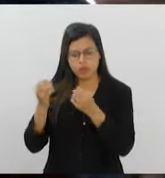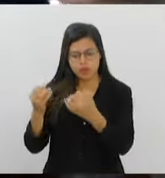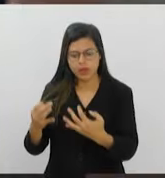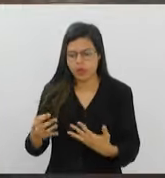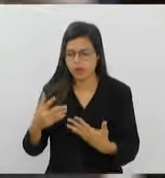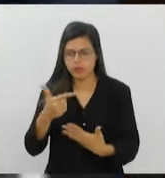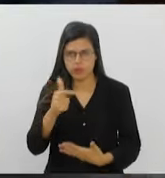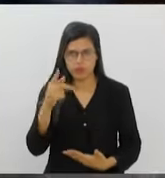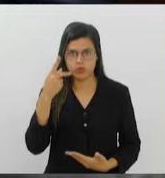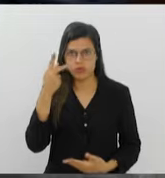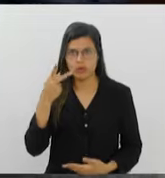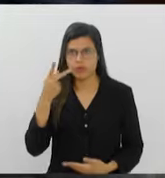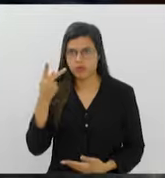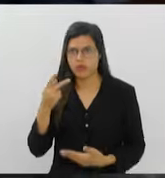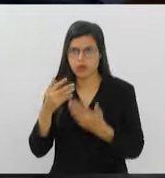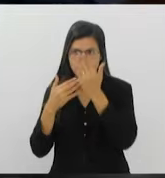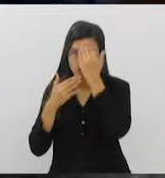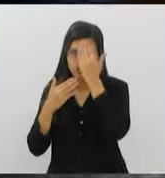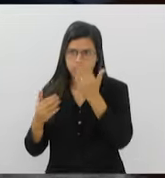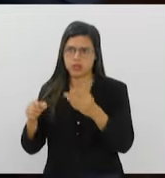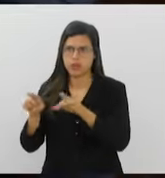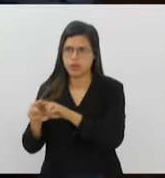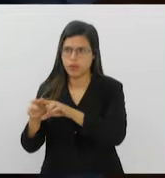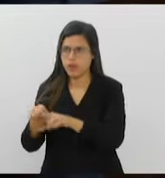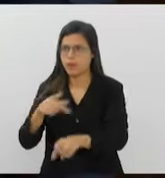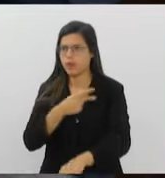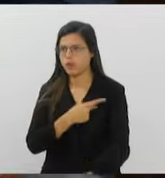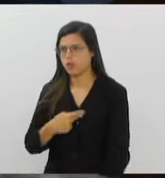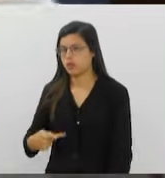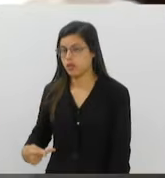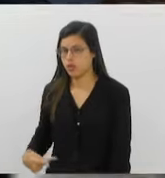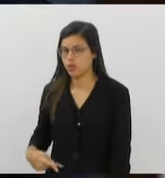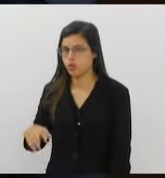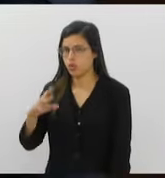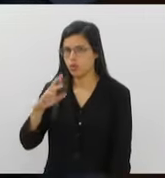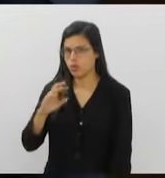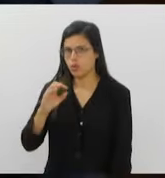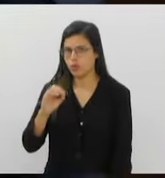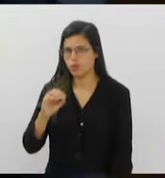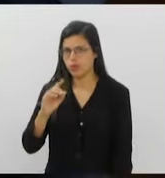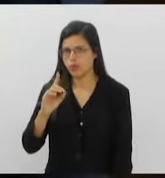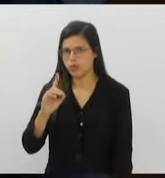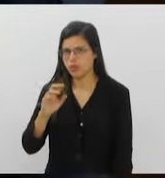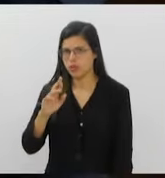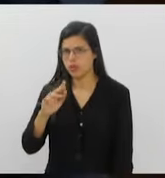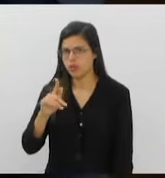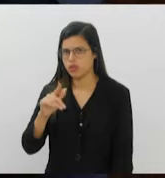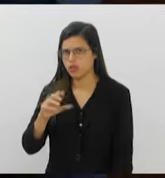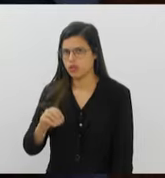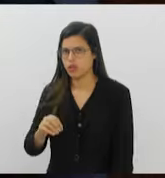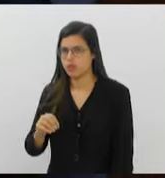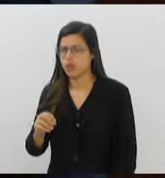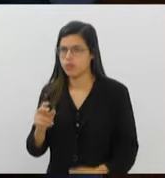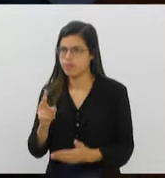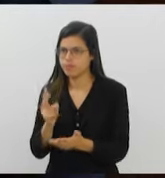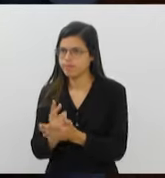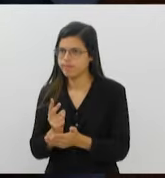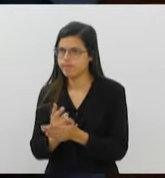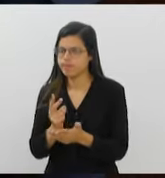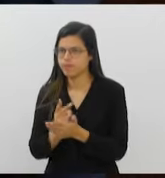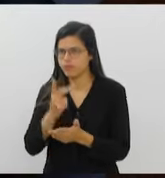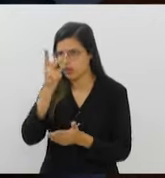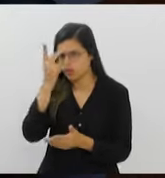senhor, o presidente Rodrigo Barcelar, que em todo momento foi pessoa importante